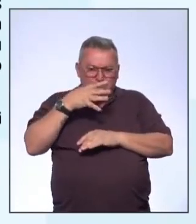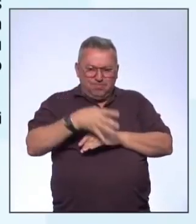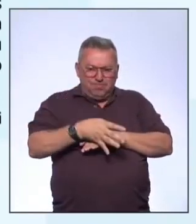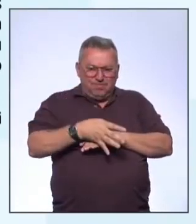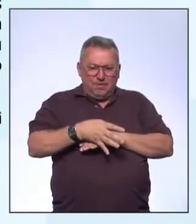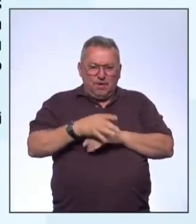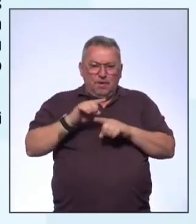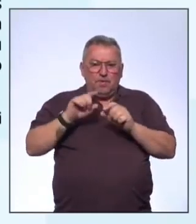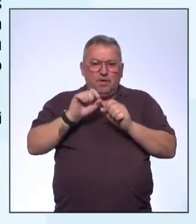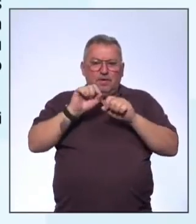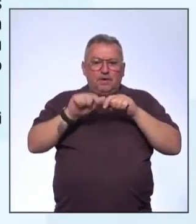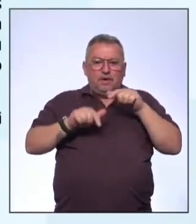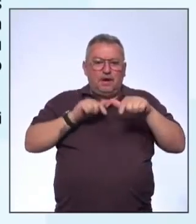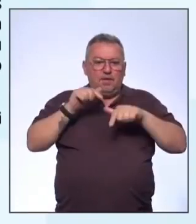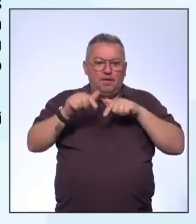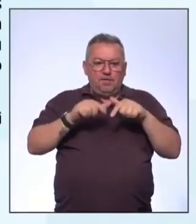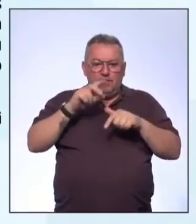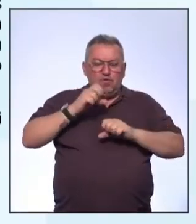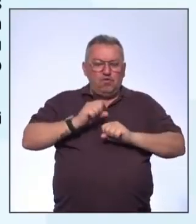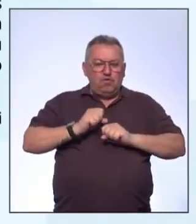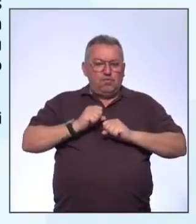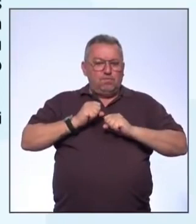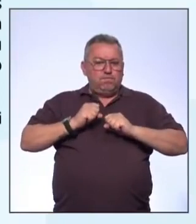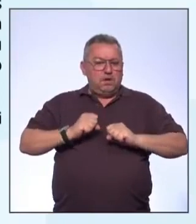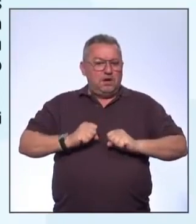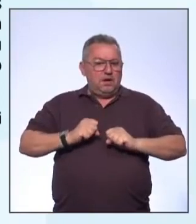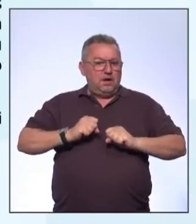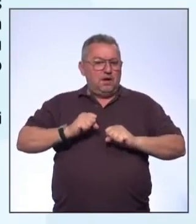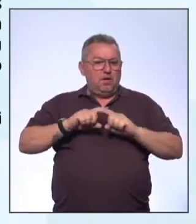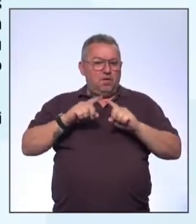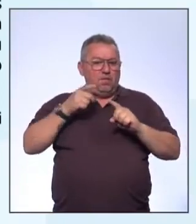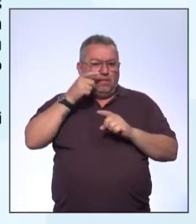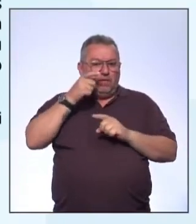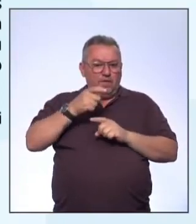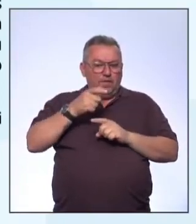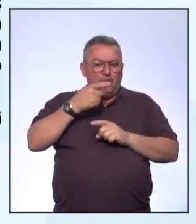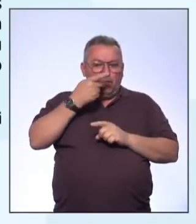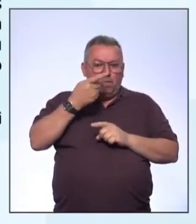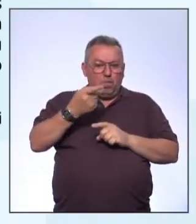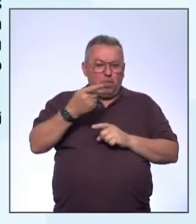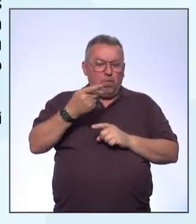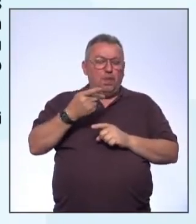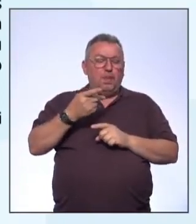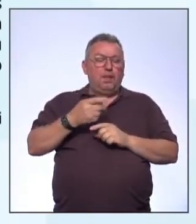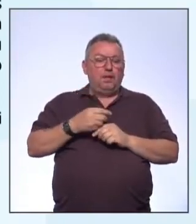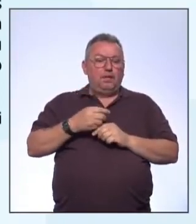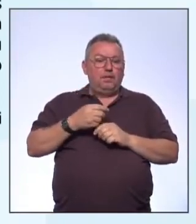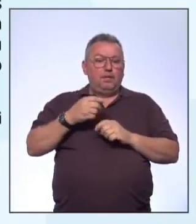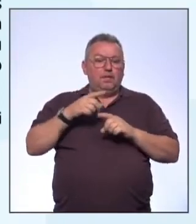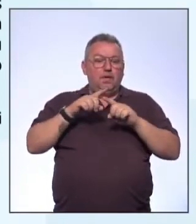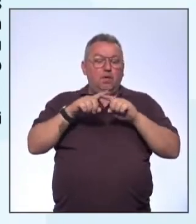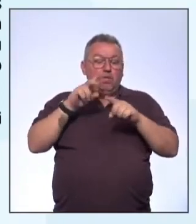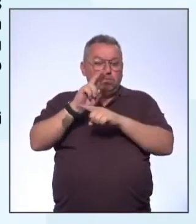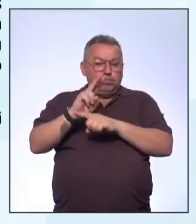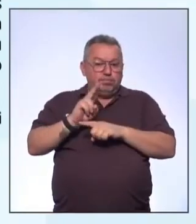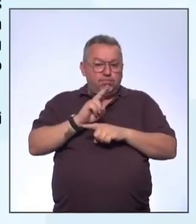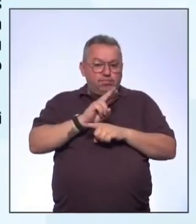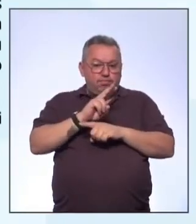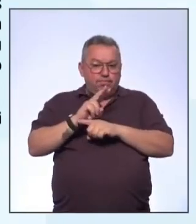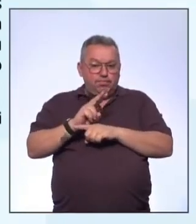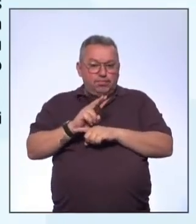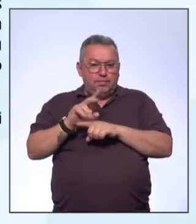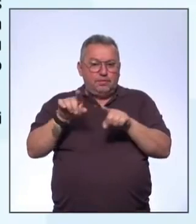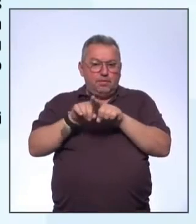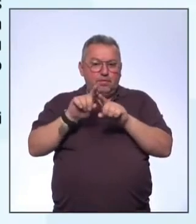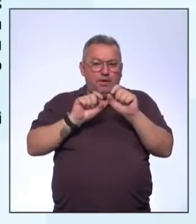colocados para exercerem trabalho forçado, como vocês falaram aí nas atividades, com supervisão.